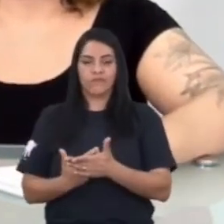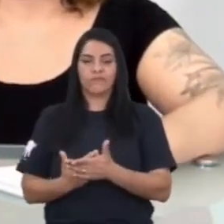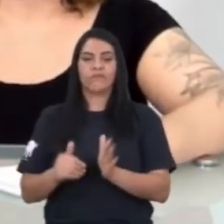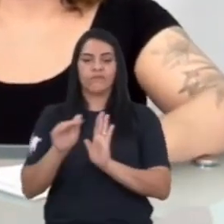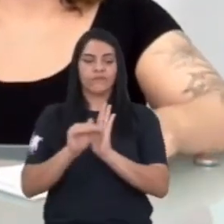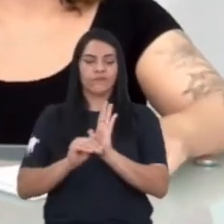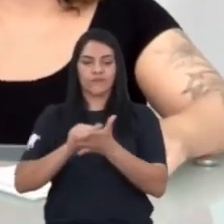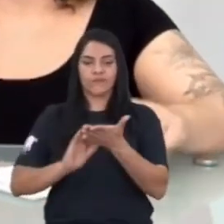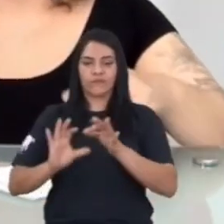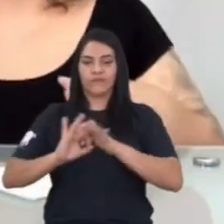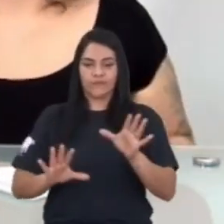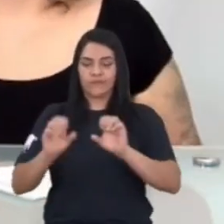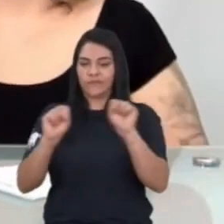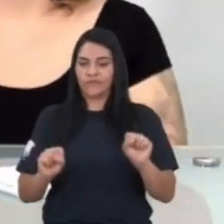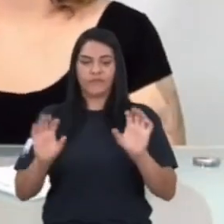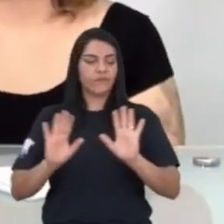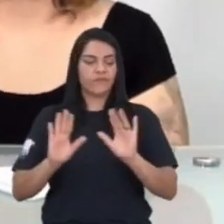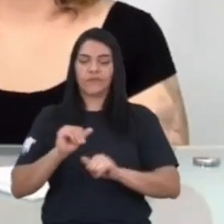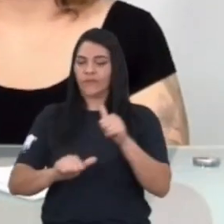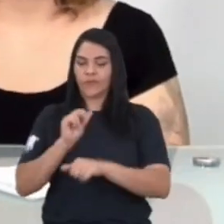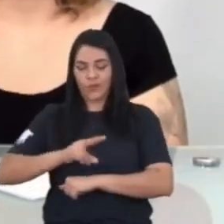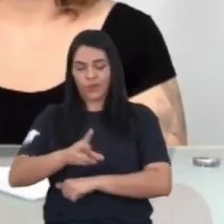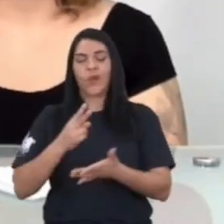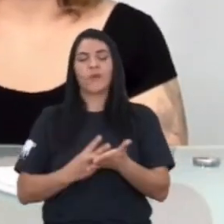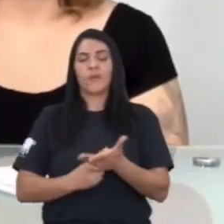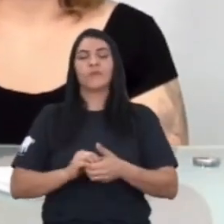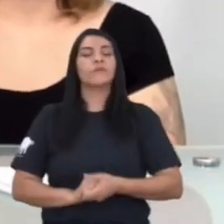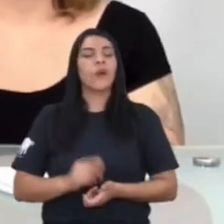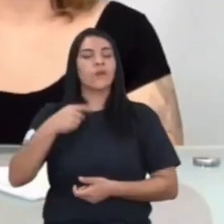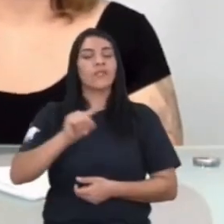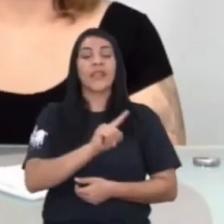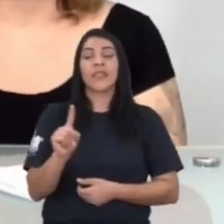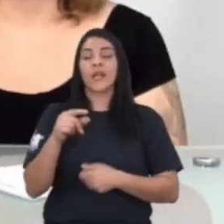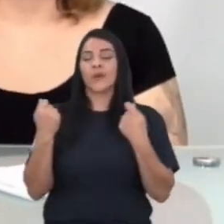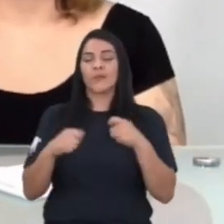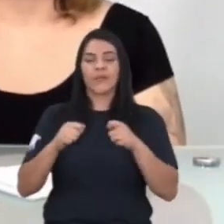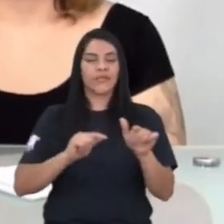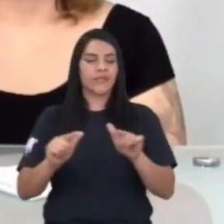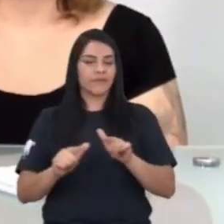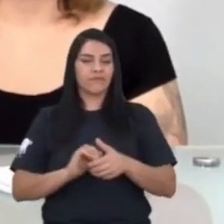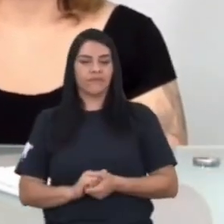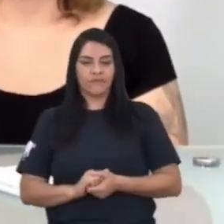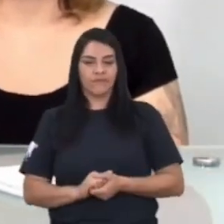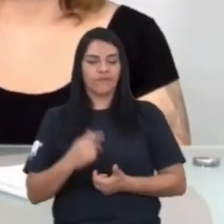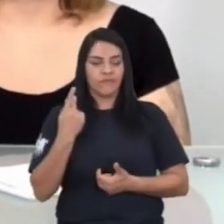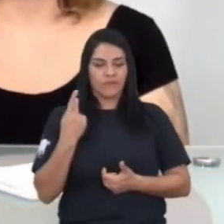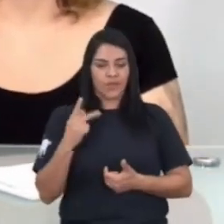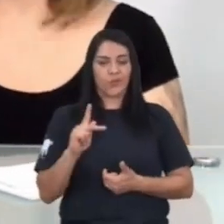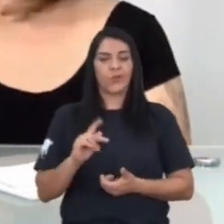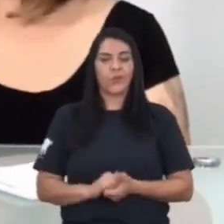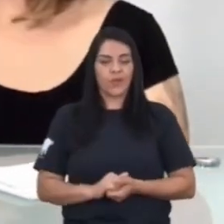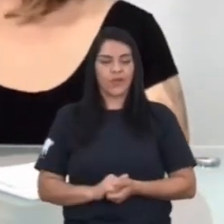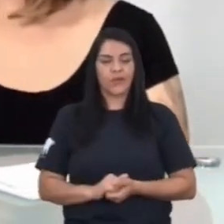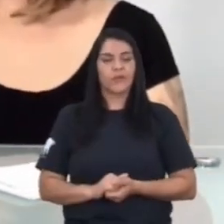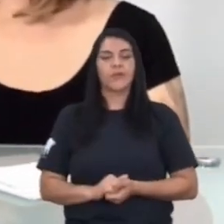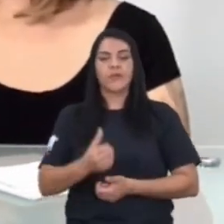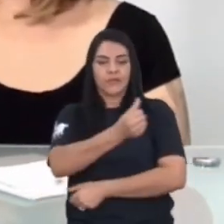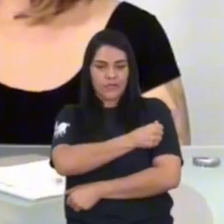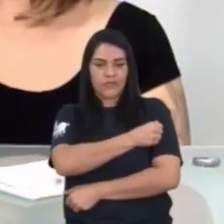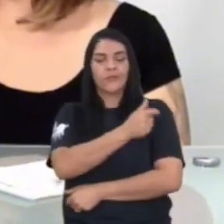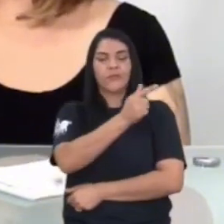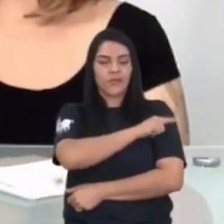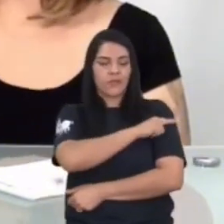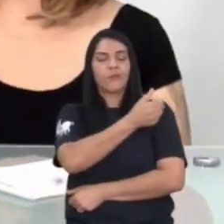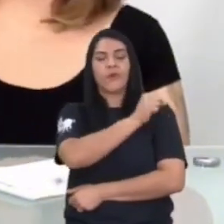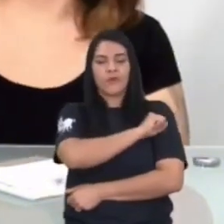tarefa é disparada. Esse sistema não mudou, tá? Continua o mesmo. Então, você não precisa trabalhar. No sexto ano, sétimo,